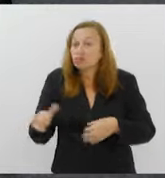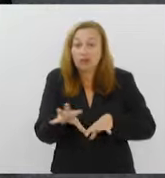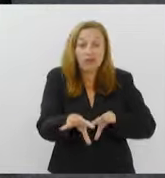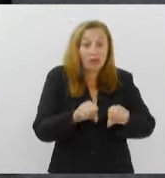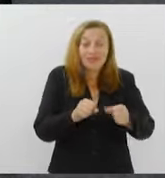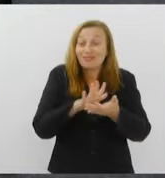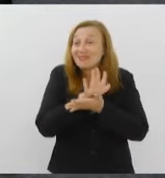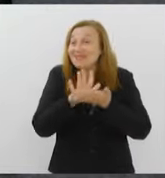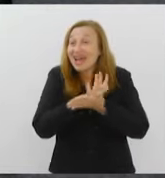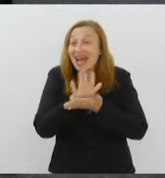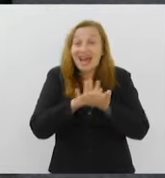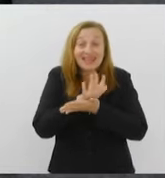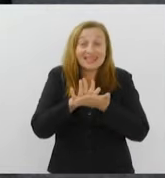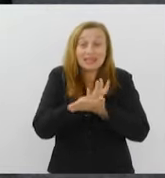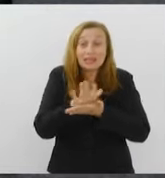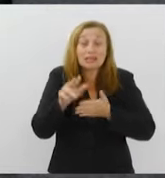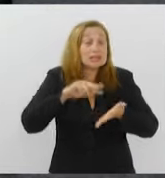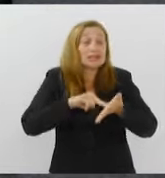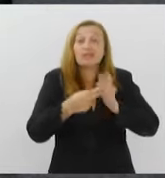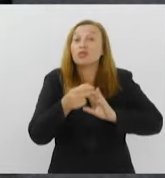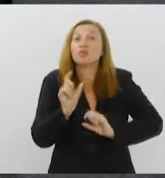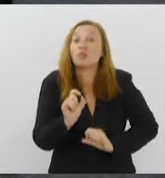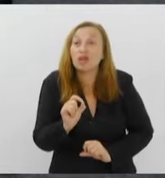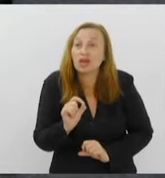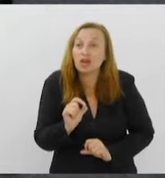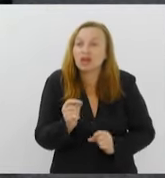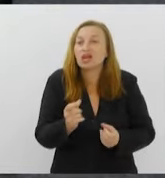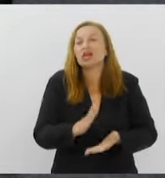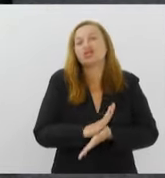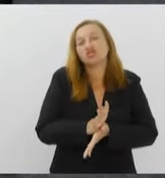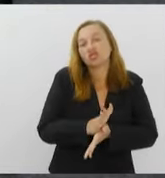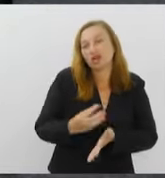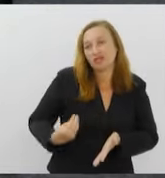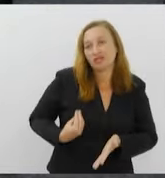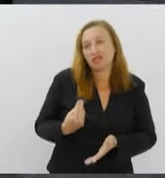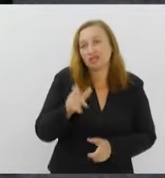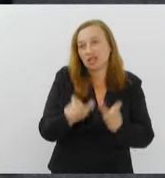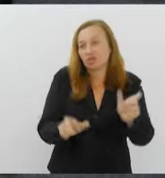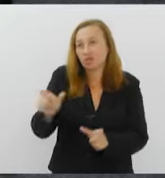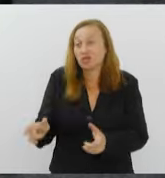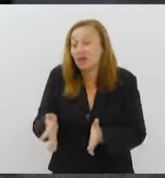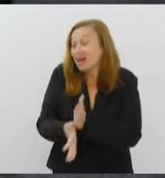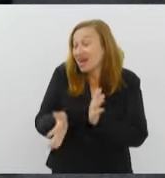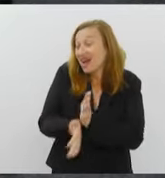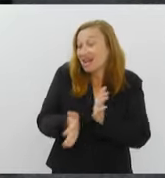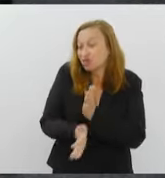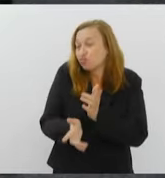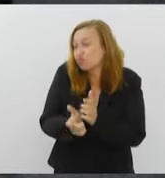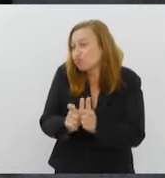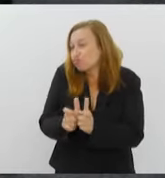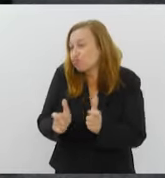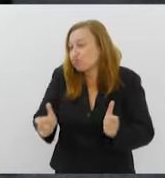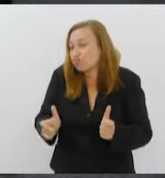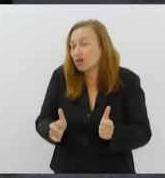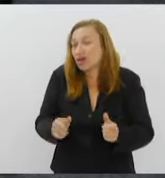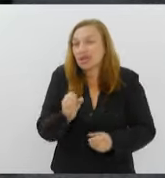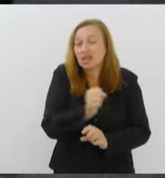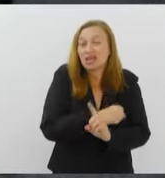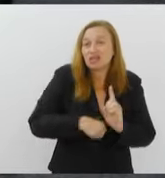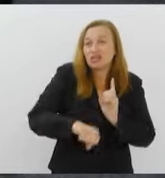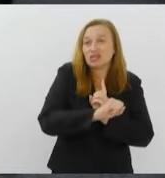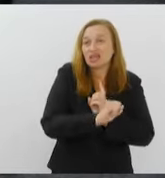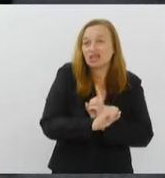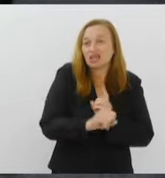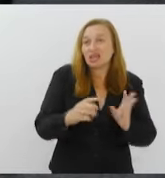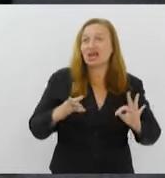voltam. E que significa isso? Destrói a vida das pessoas, gasta um dinheiro enorme e a sociedade fica mais exposta a